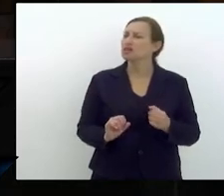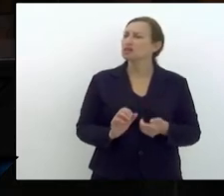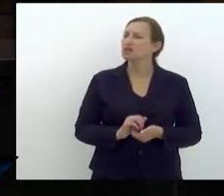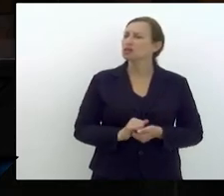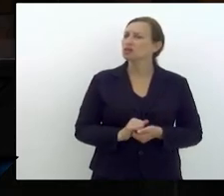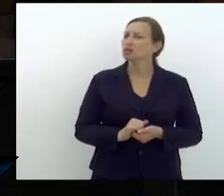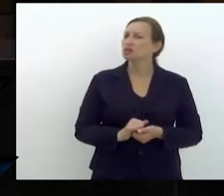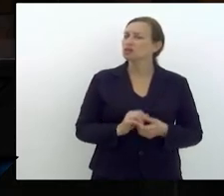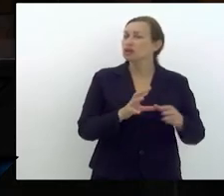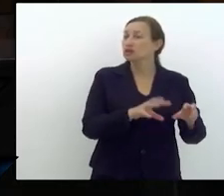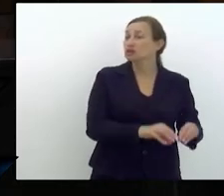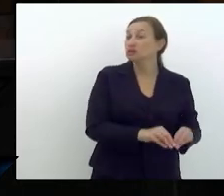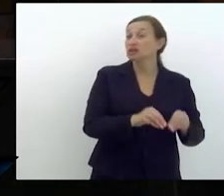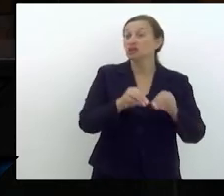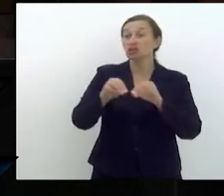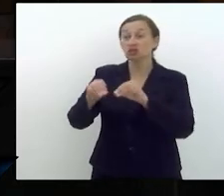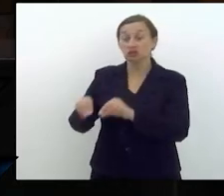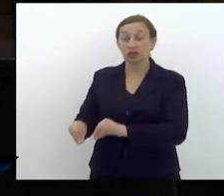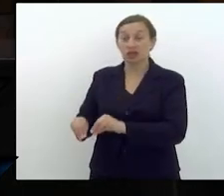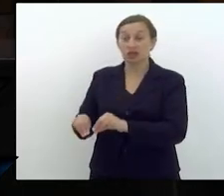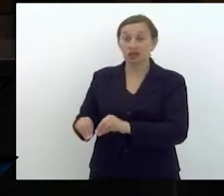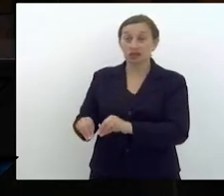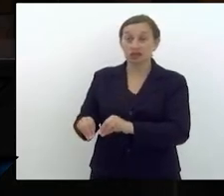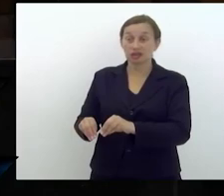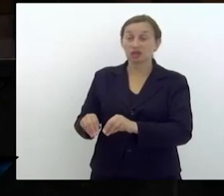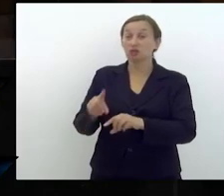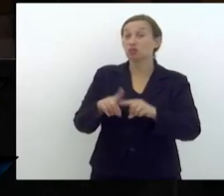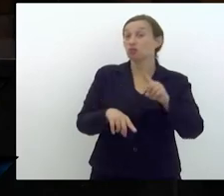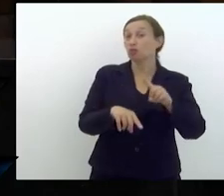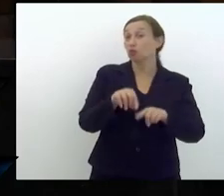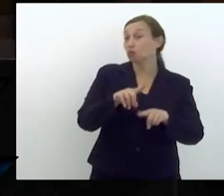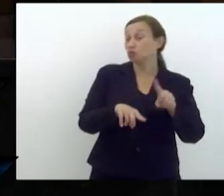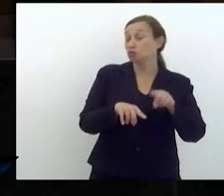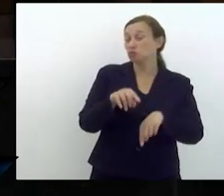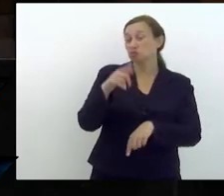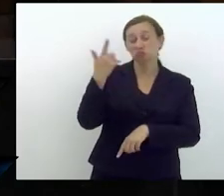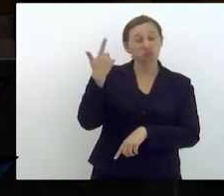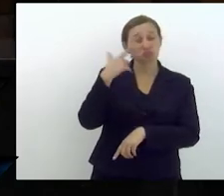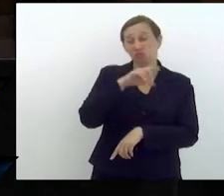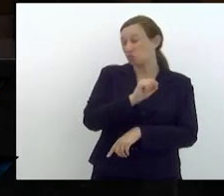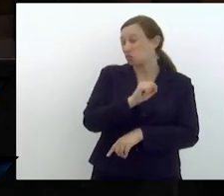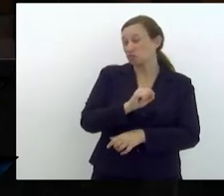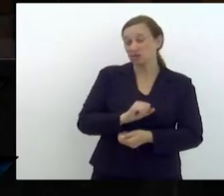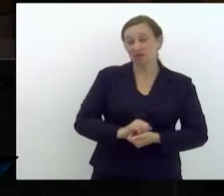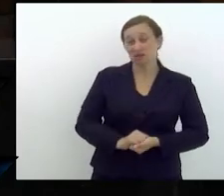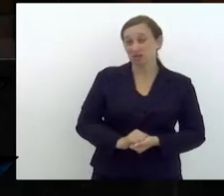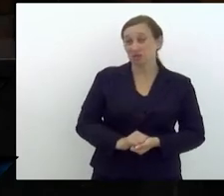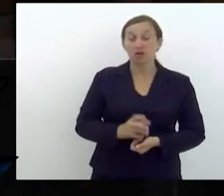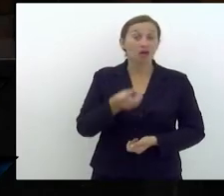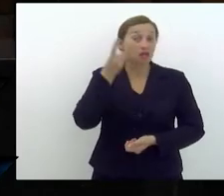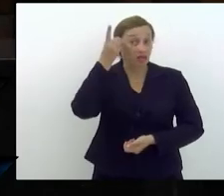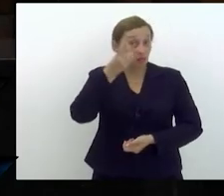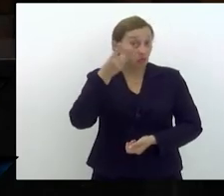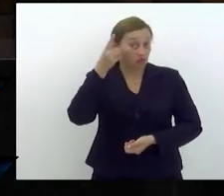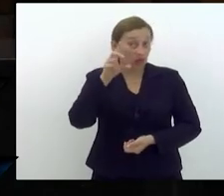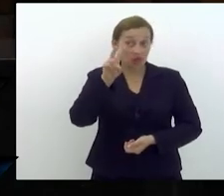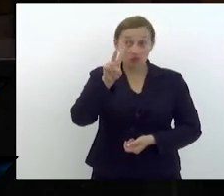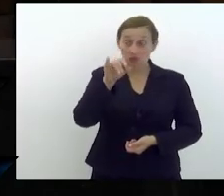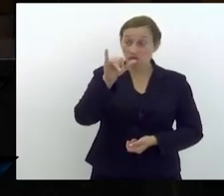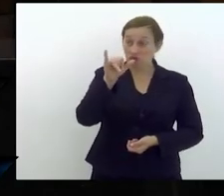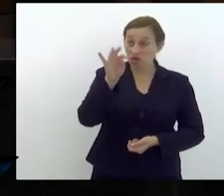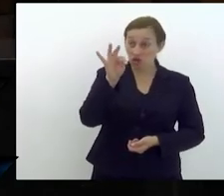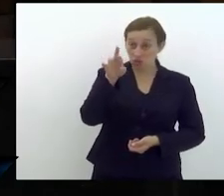a transferência dessa carga porque eu não consigo Deputado Victor